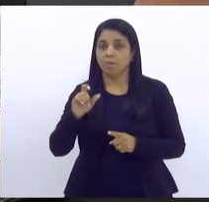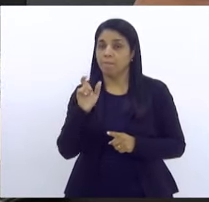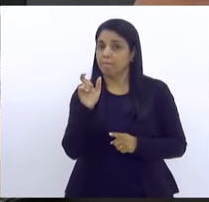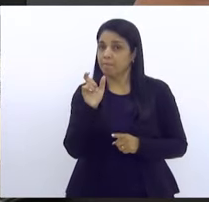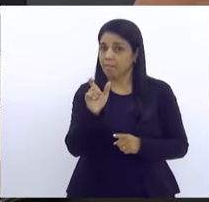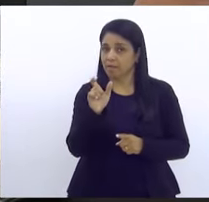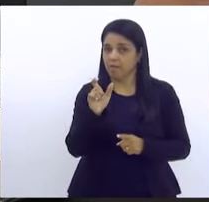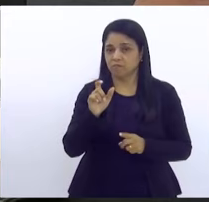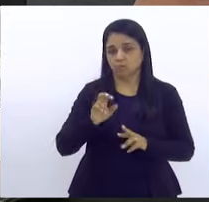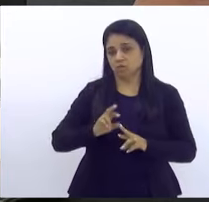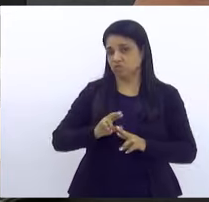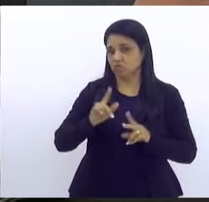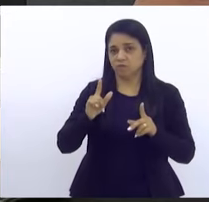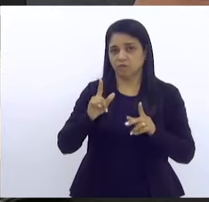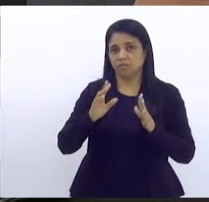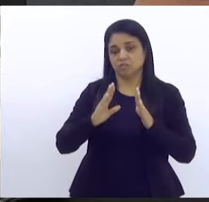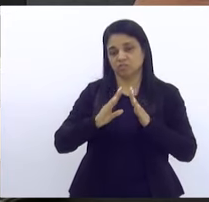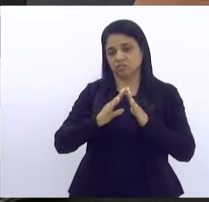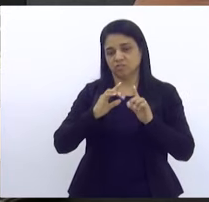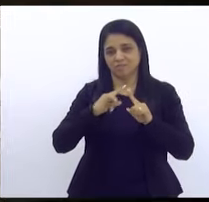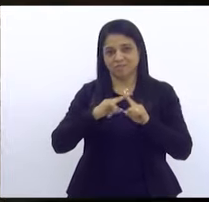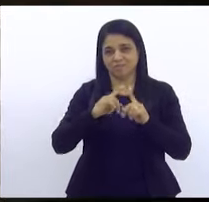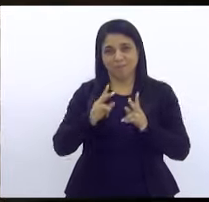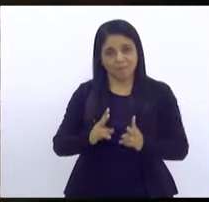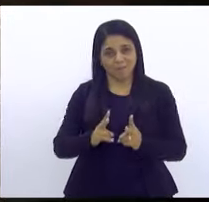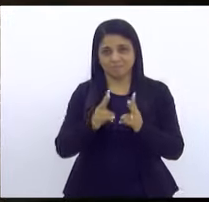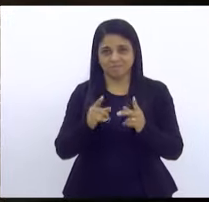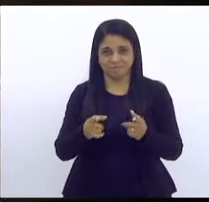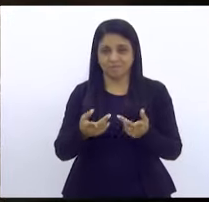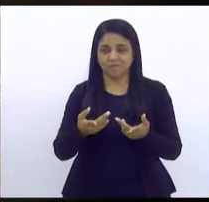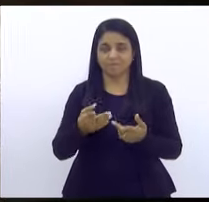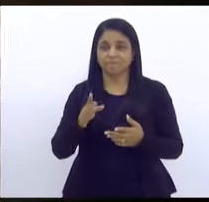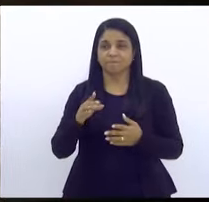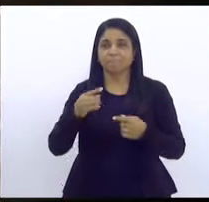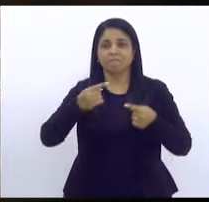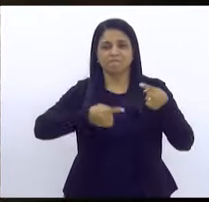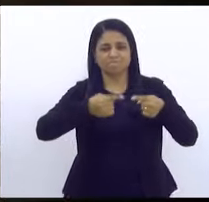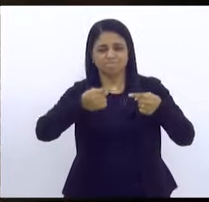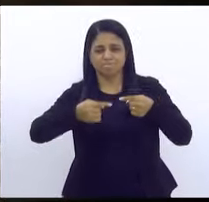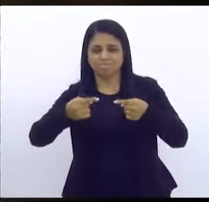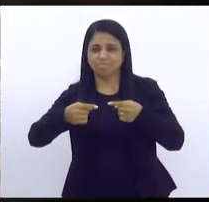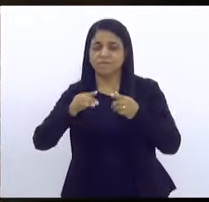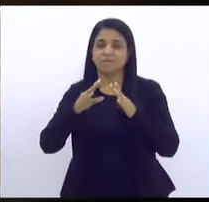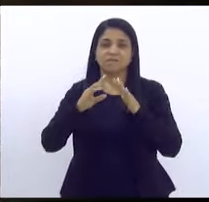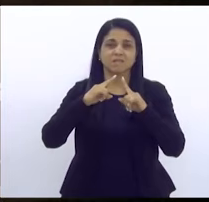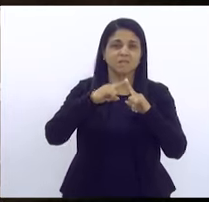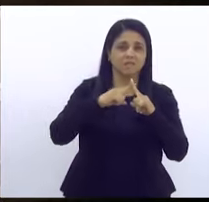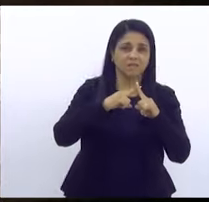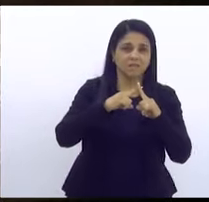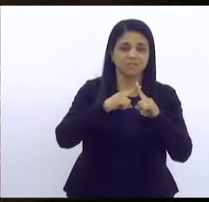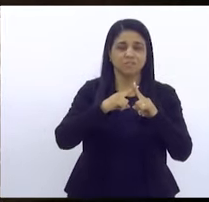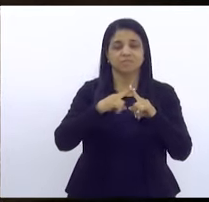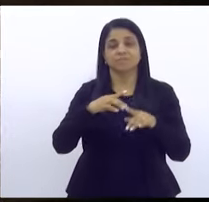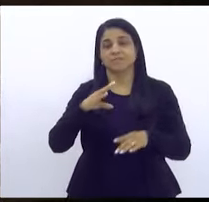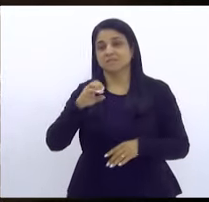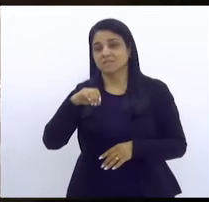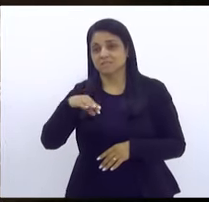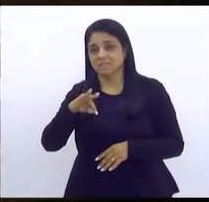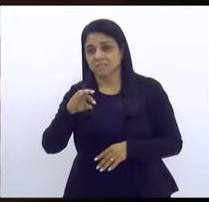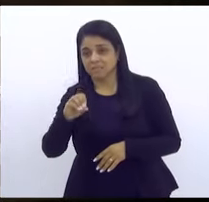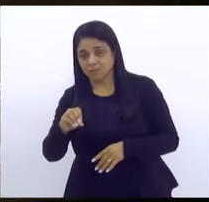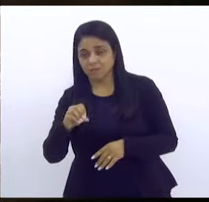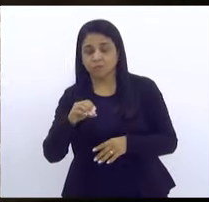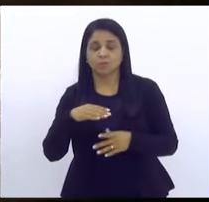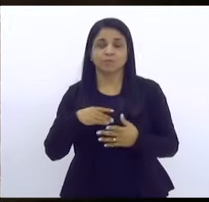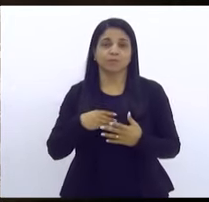nós tivemos aqui um grande debate quando foi essas questões de templo, de igreja, de centro? O senhor lembra? Mas eu não estou